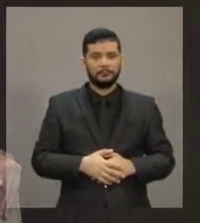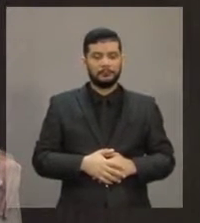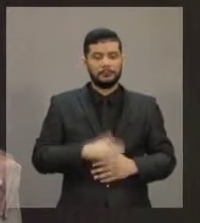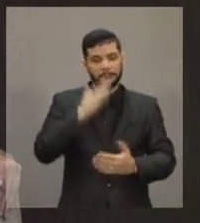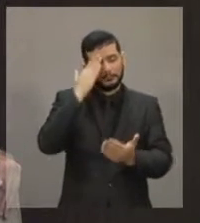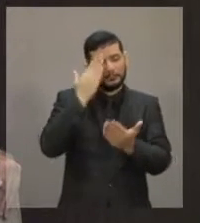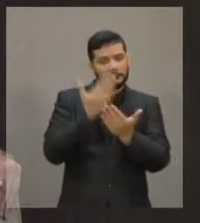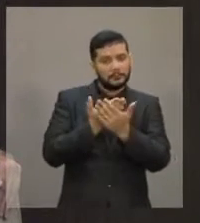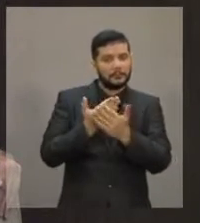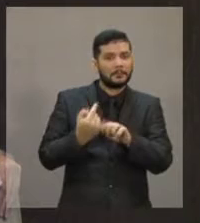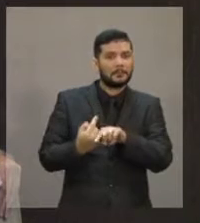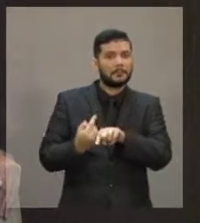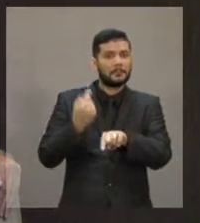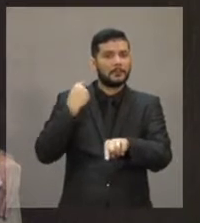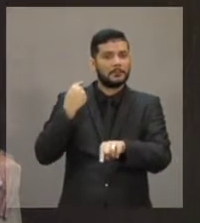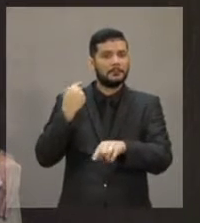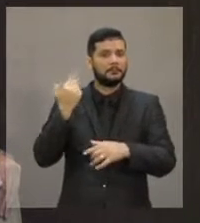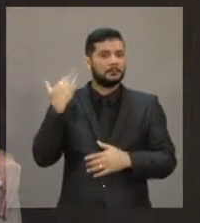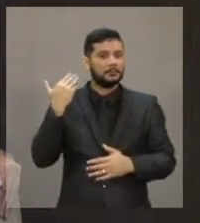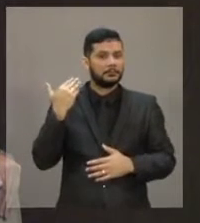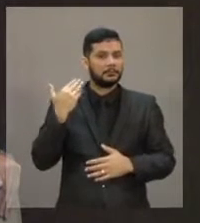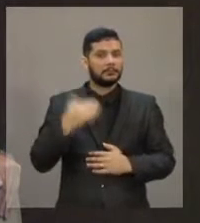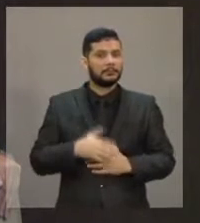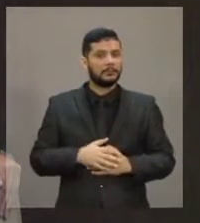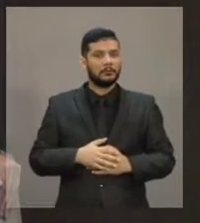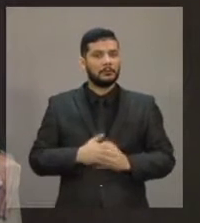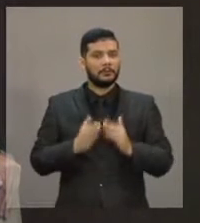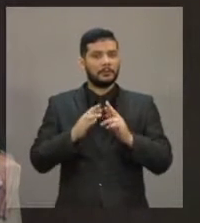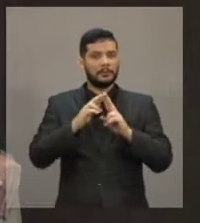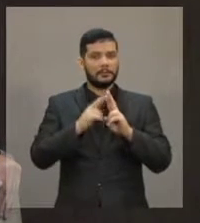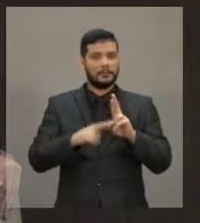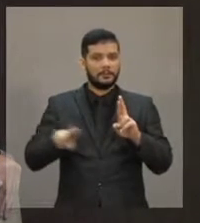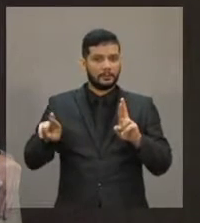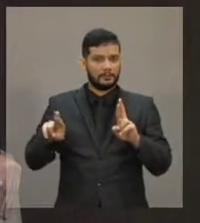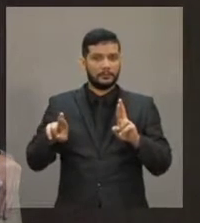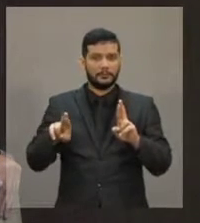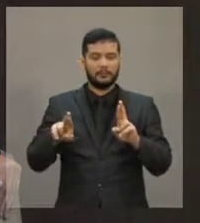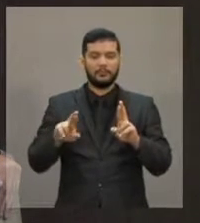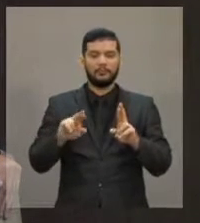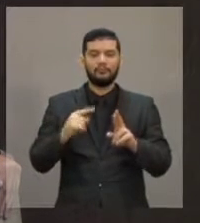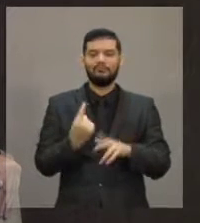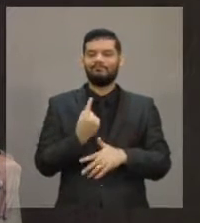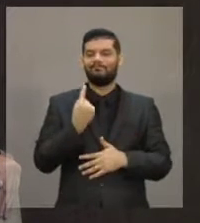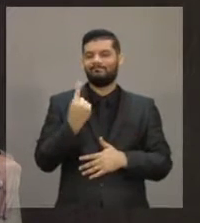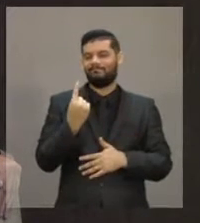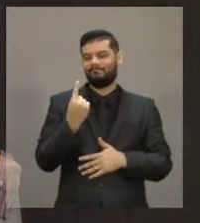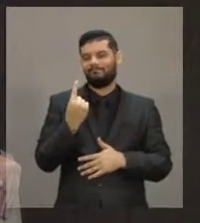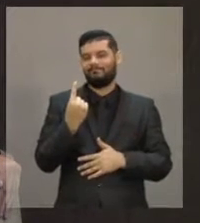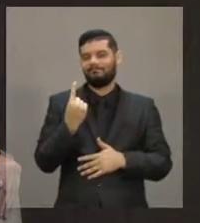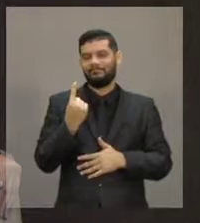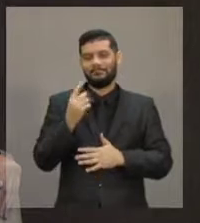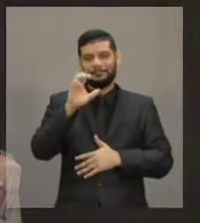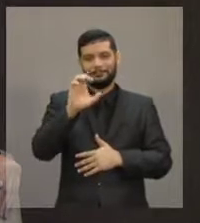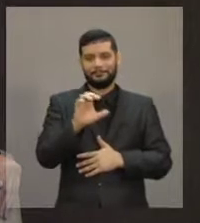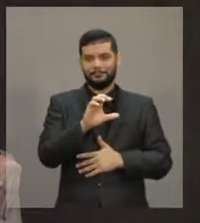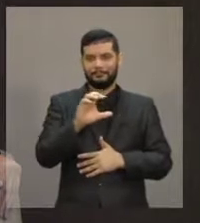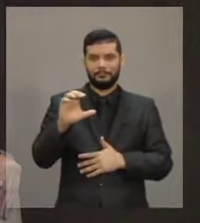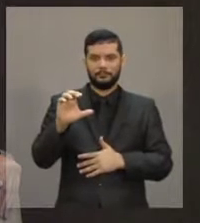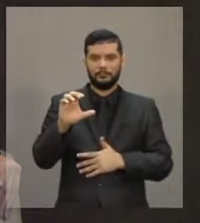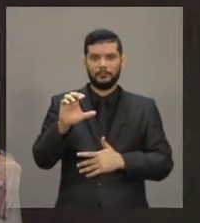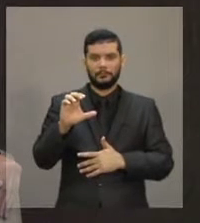católica, os protestantes não podiam advogar a sua fé. Não podiam. Lhes